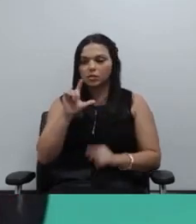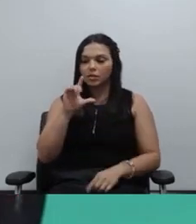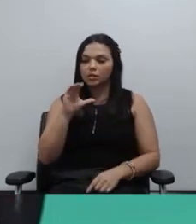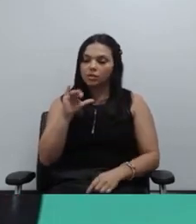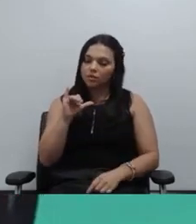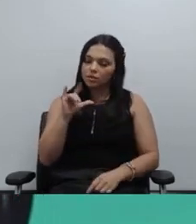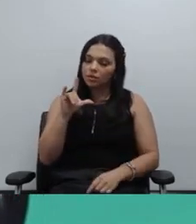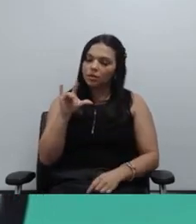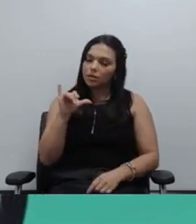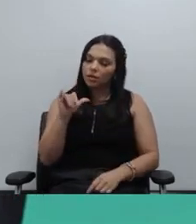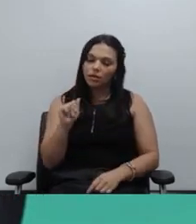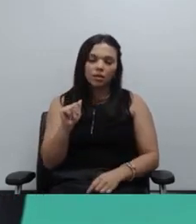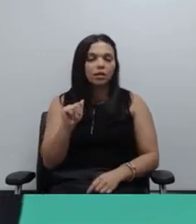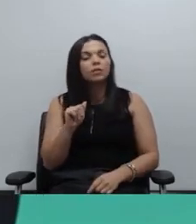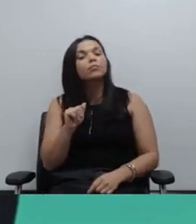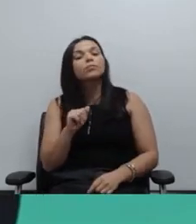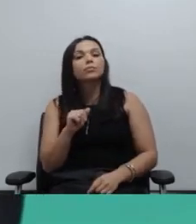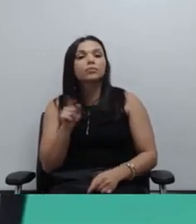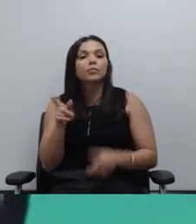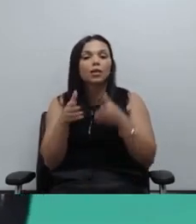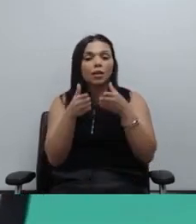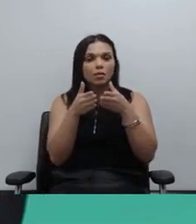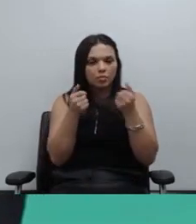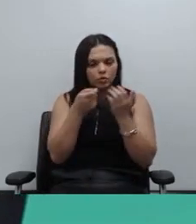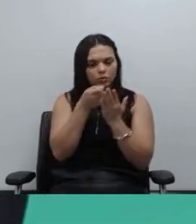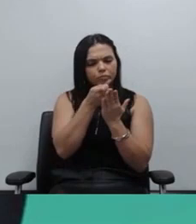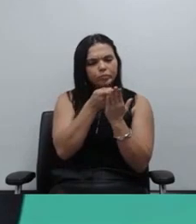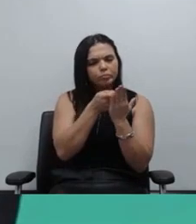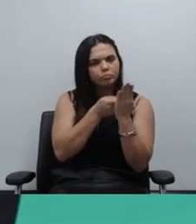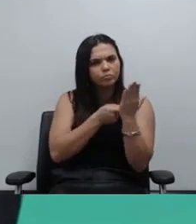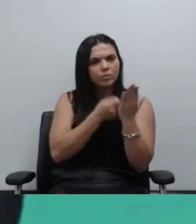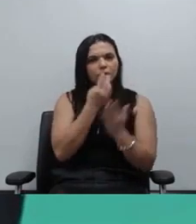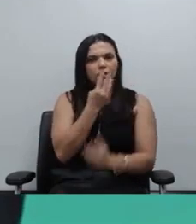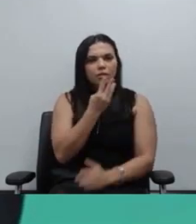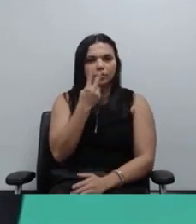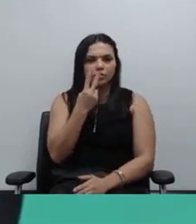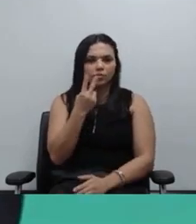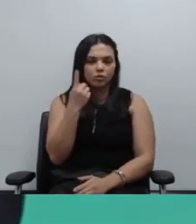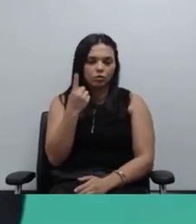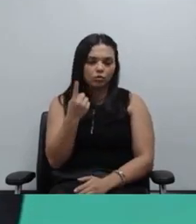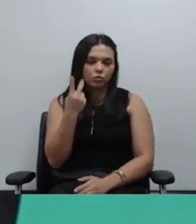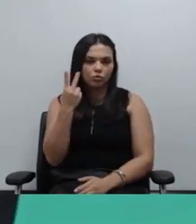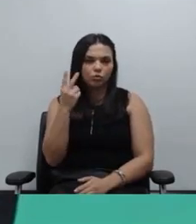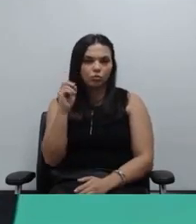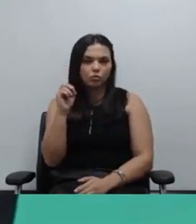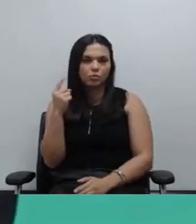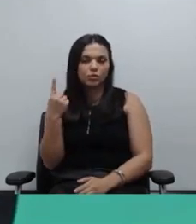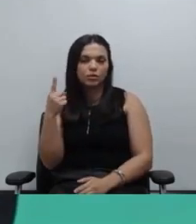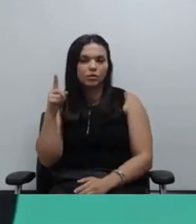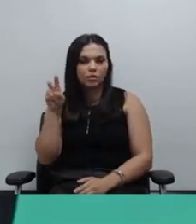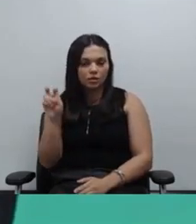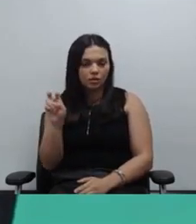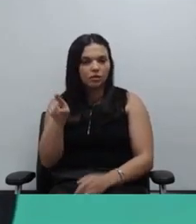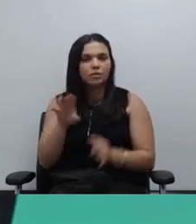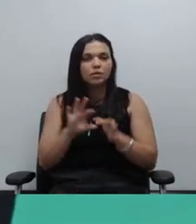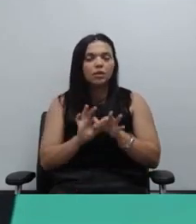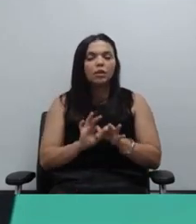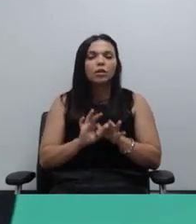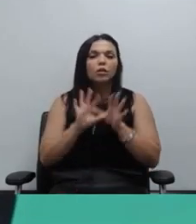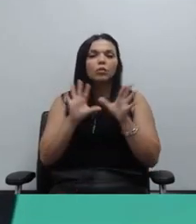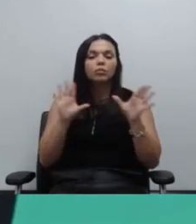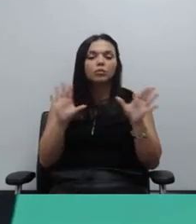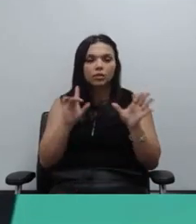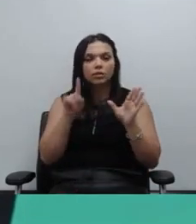Ferreira. O pedido vem fundamentado na deliberação 321/2015 e visa a autorização para